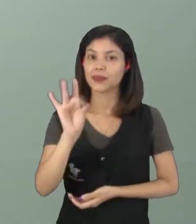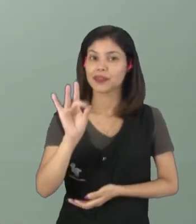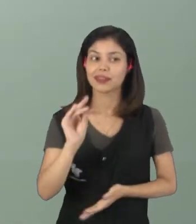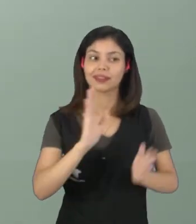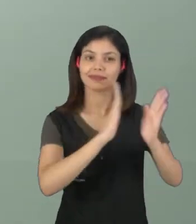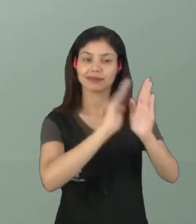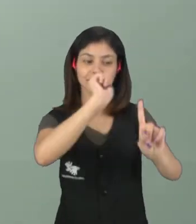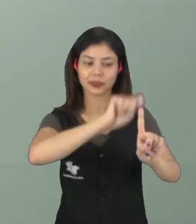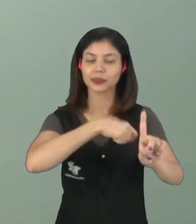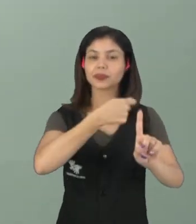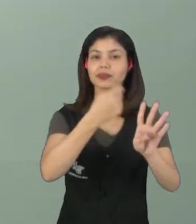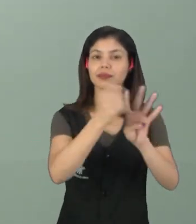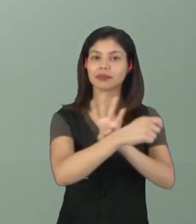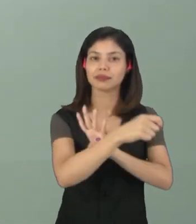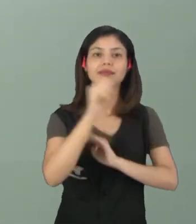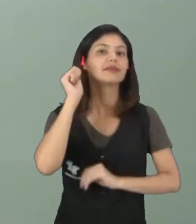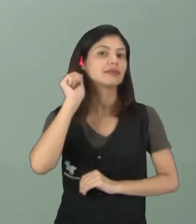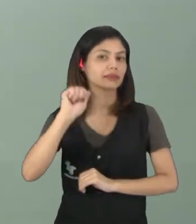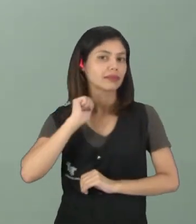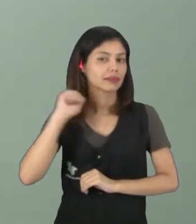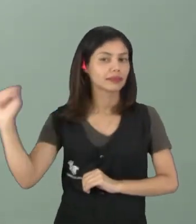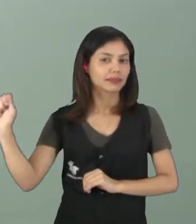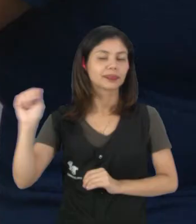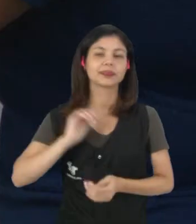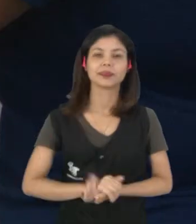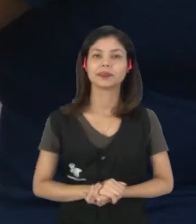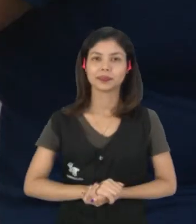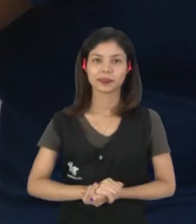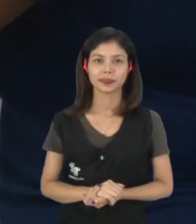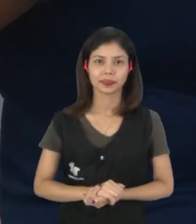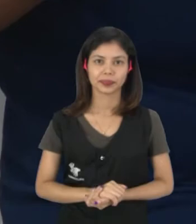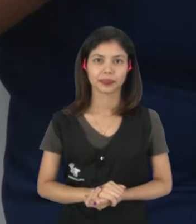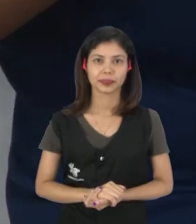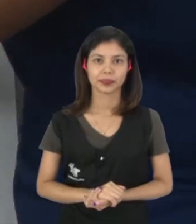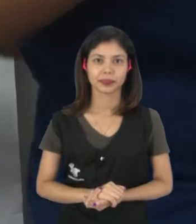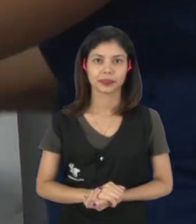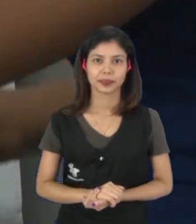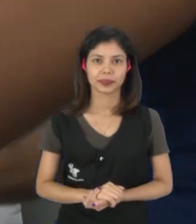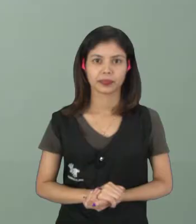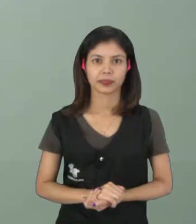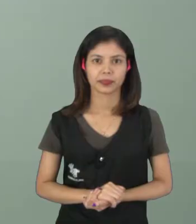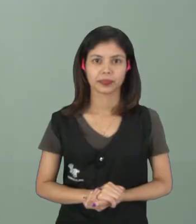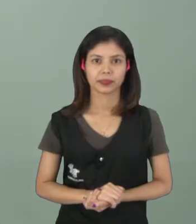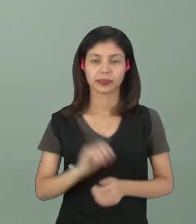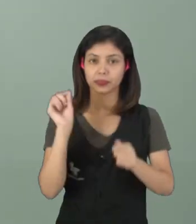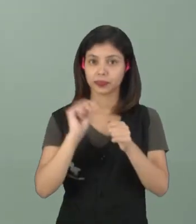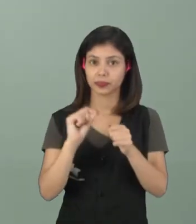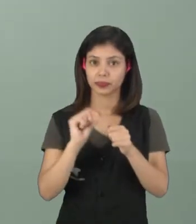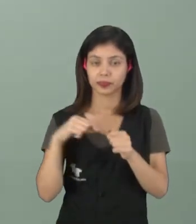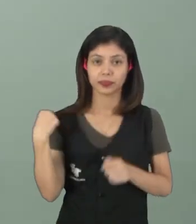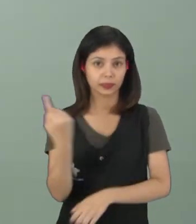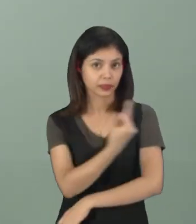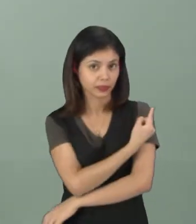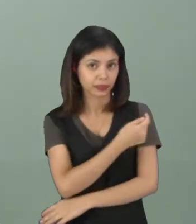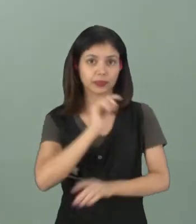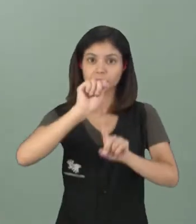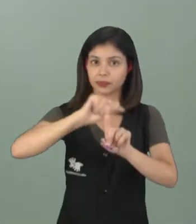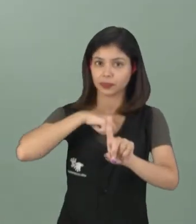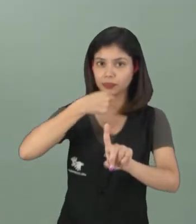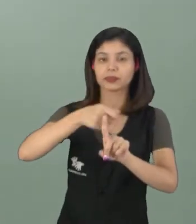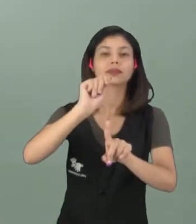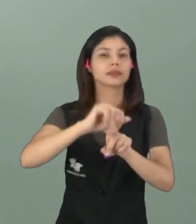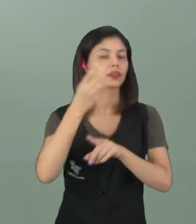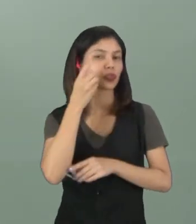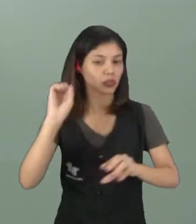de abril bem Aqui estamos construindo o nosso